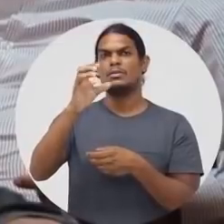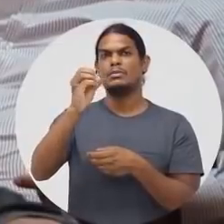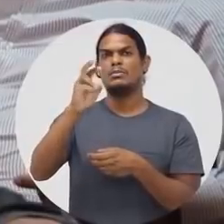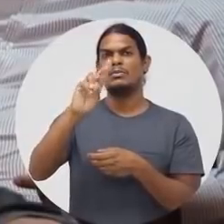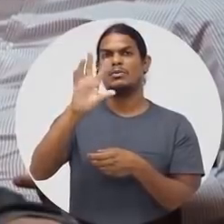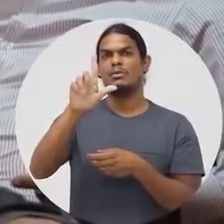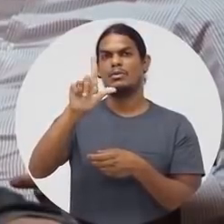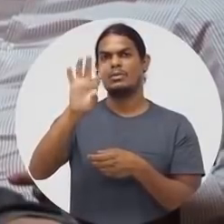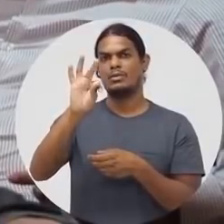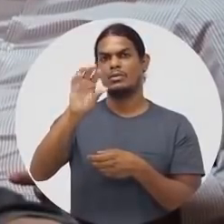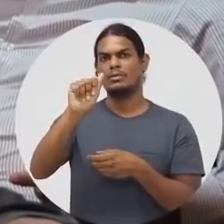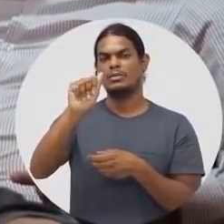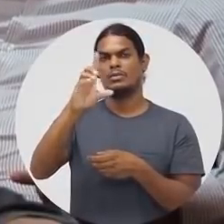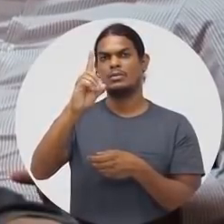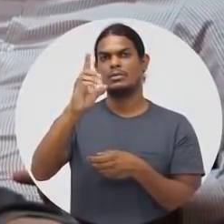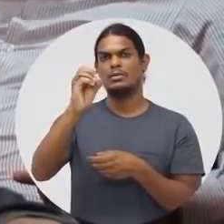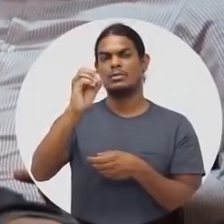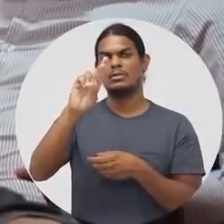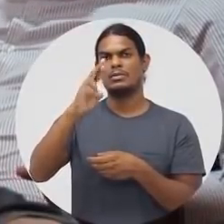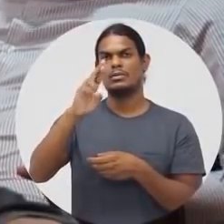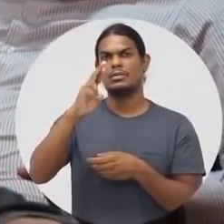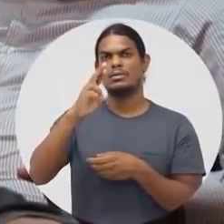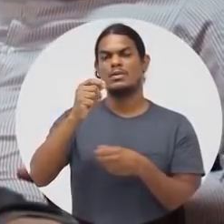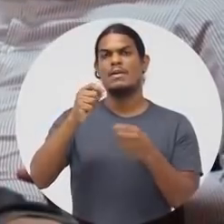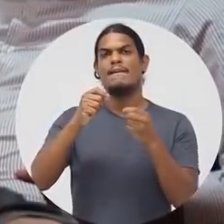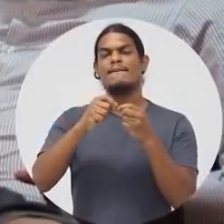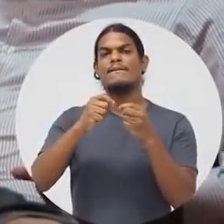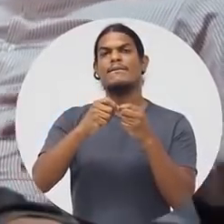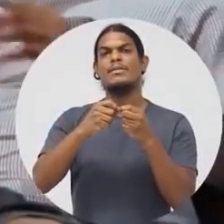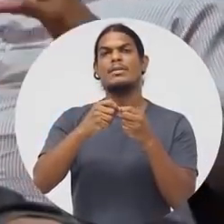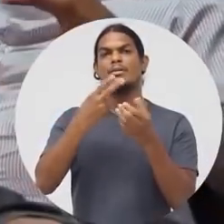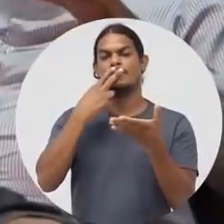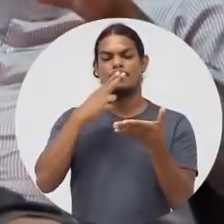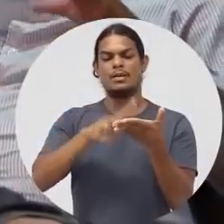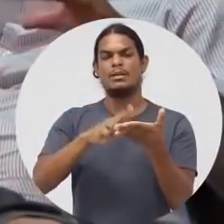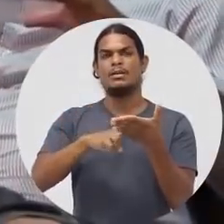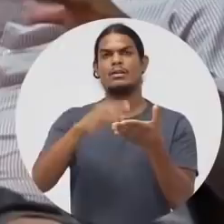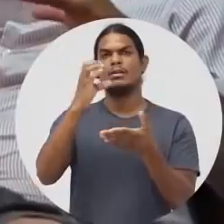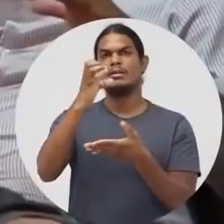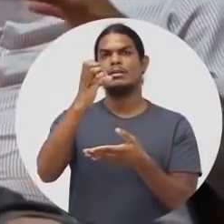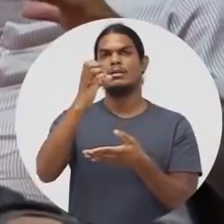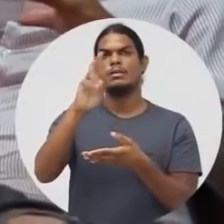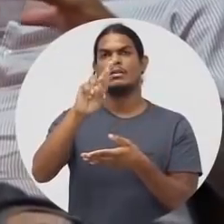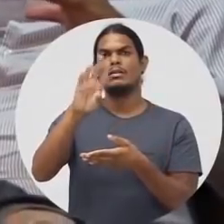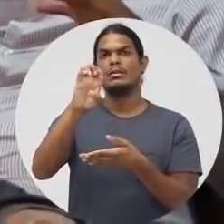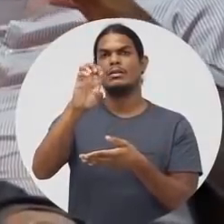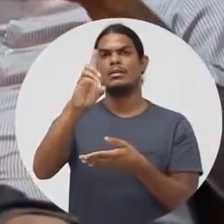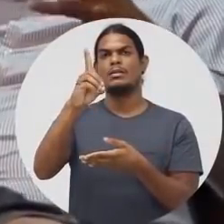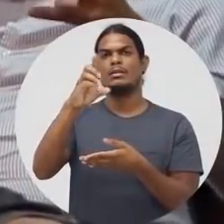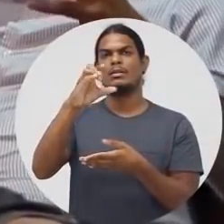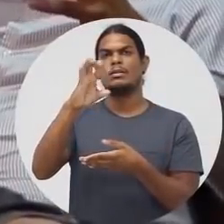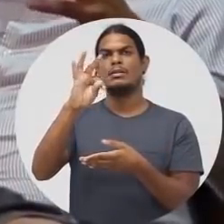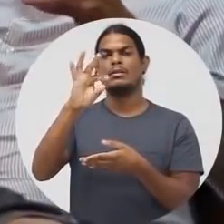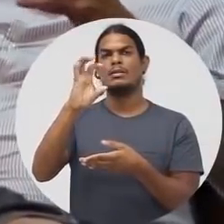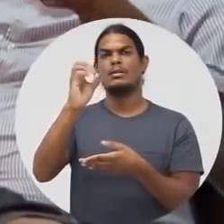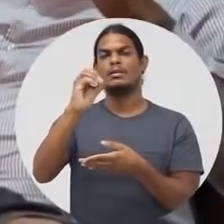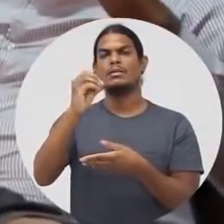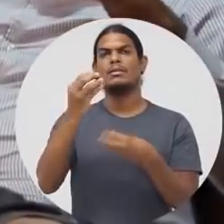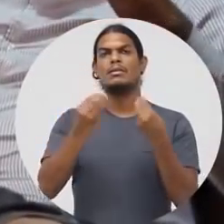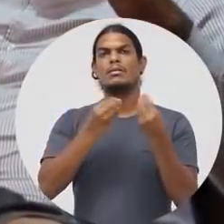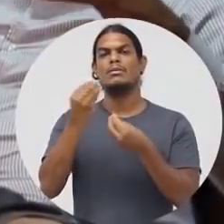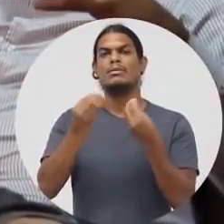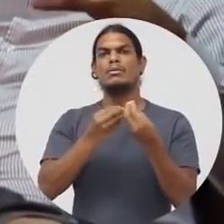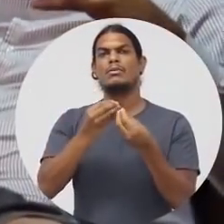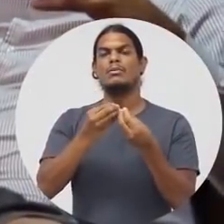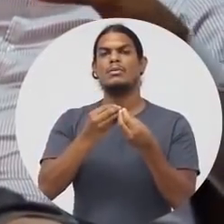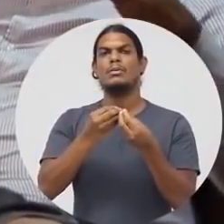À vista ou a prazo normalmente feitas através de carta de crédito, tá? Como a carta de crédito é bem interessante, como funciona a parte de carta de crédito?